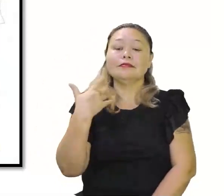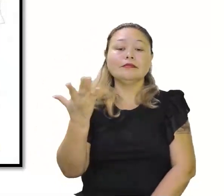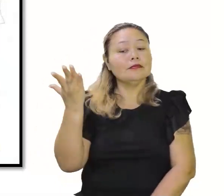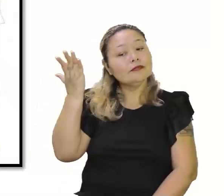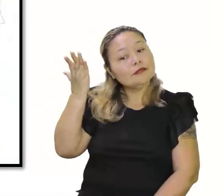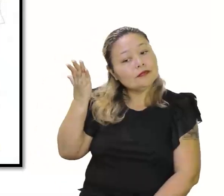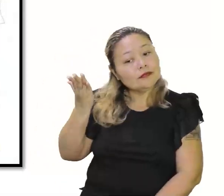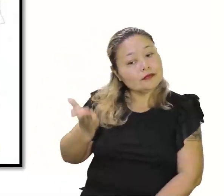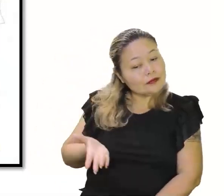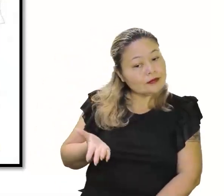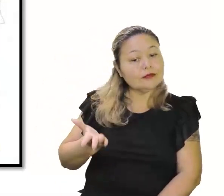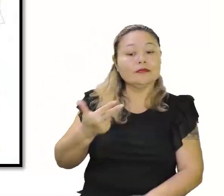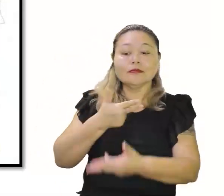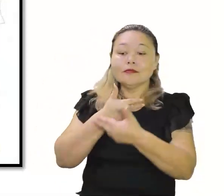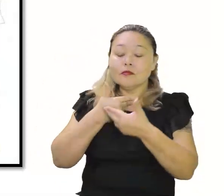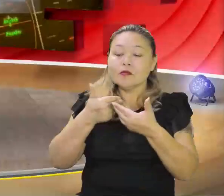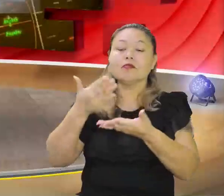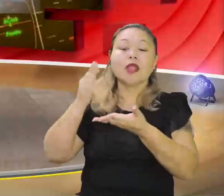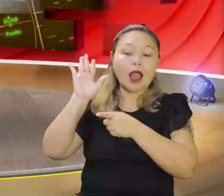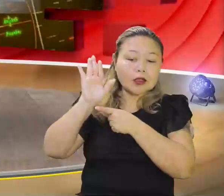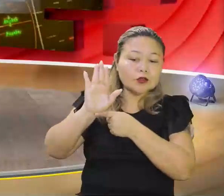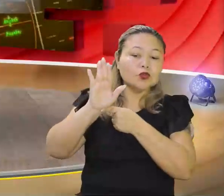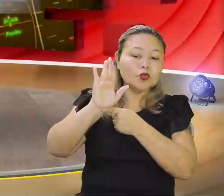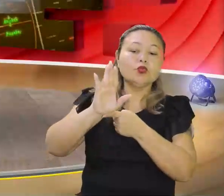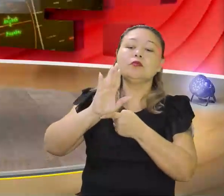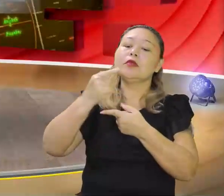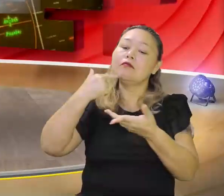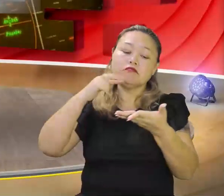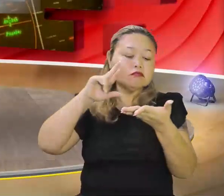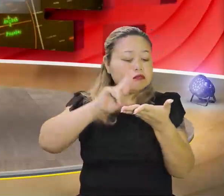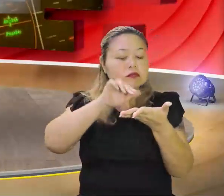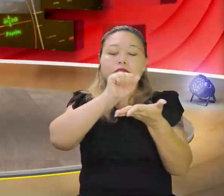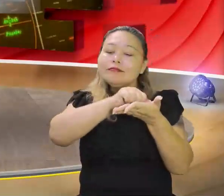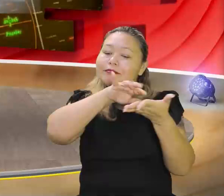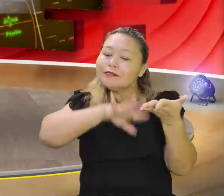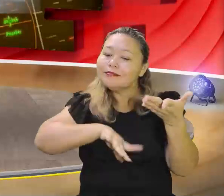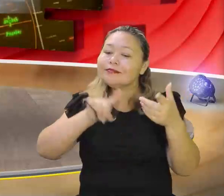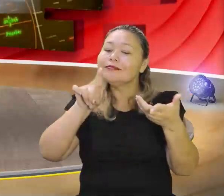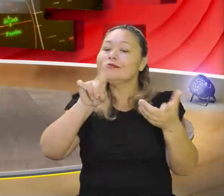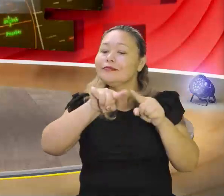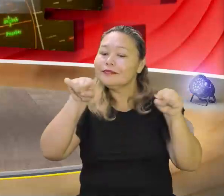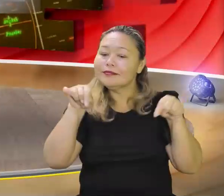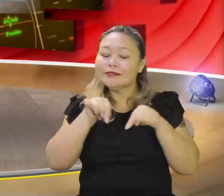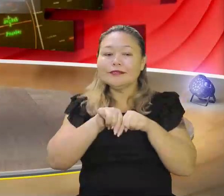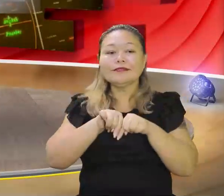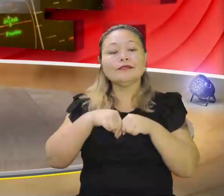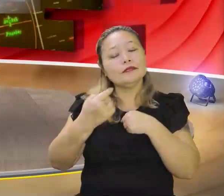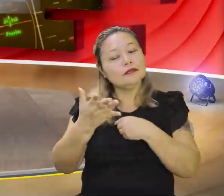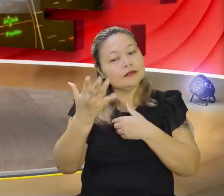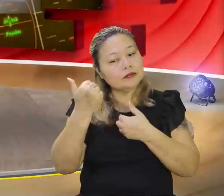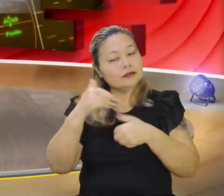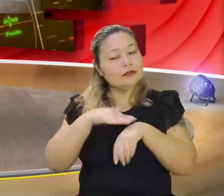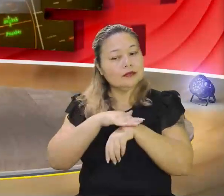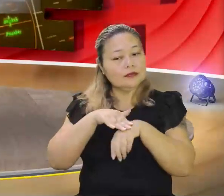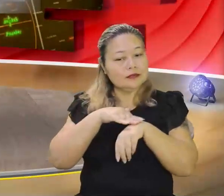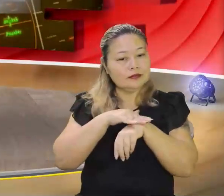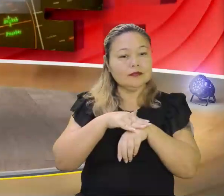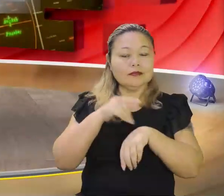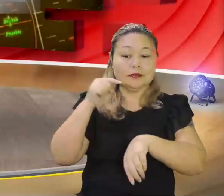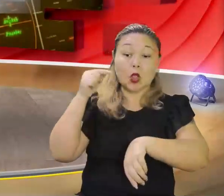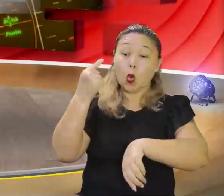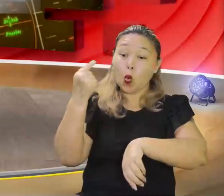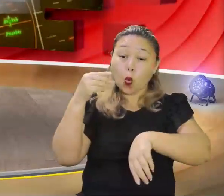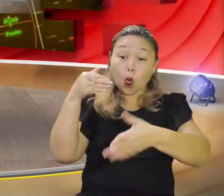né, muita coisa te ajuda a resolver as atividades de sala, né? Vamos aqui mais pertinho para a gente conversar esse último minuto aí da